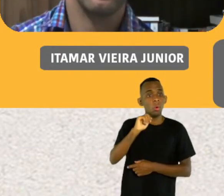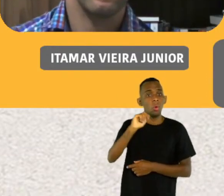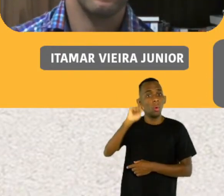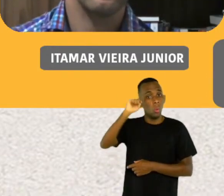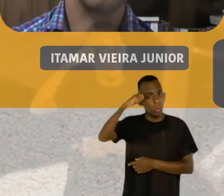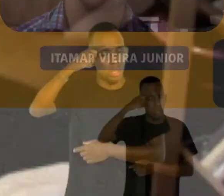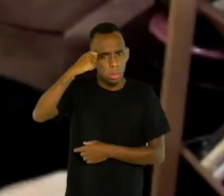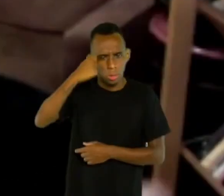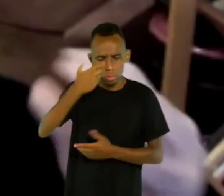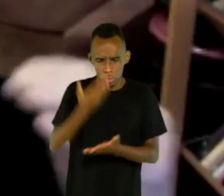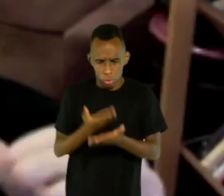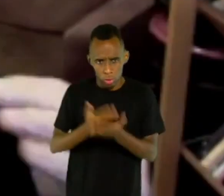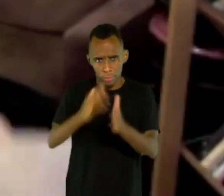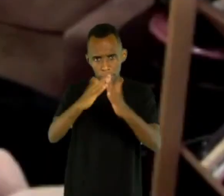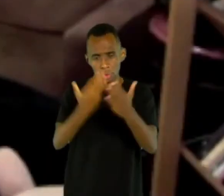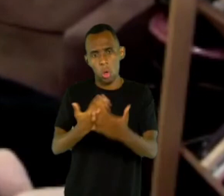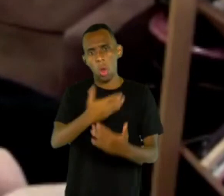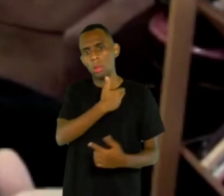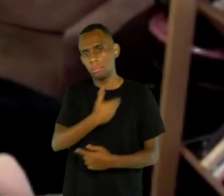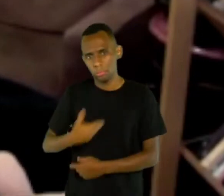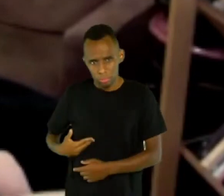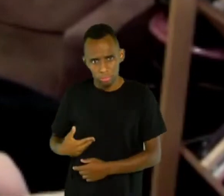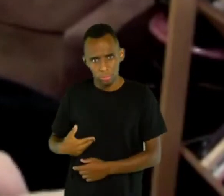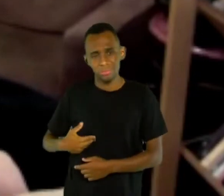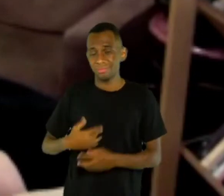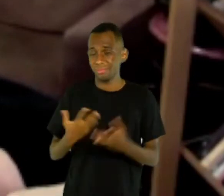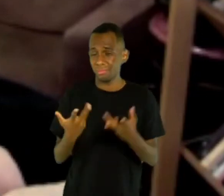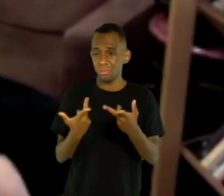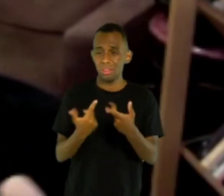pública, cada vez mais baixa qualidade,